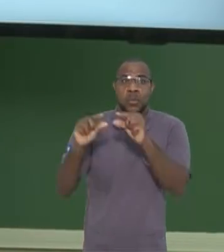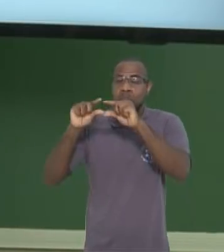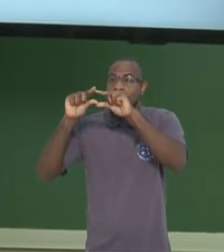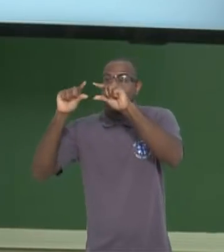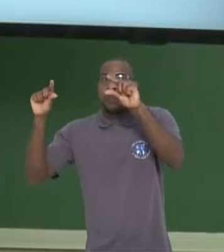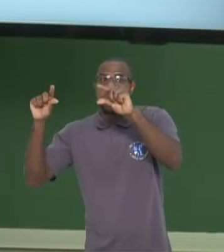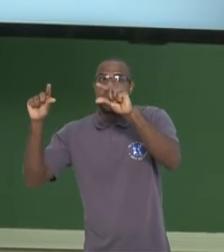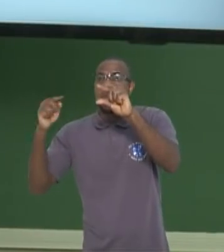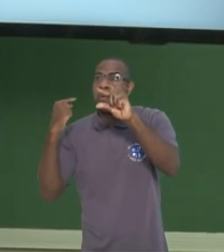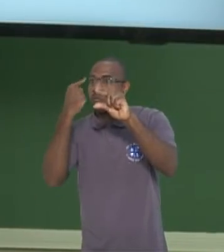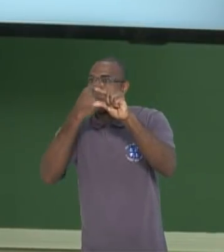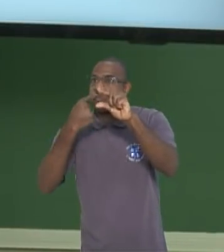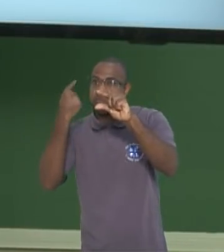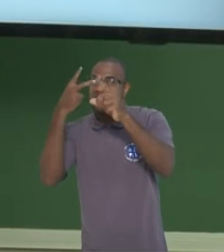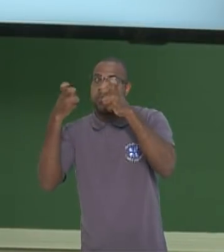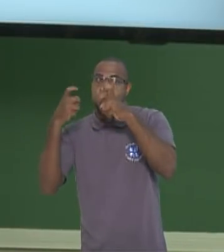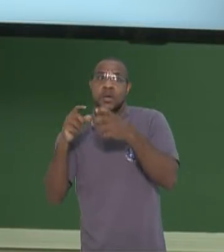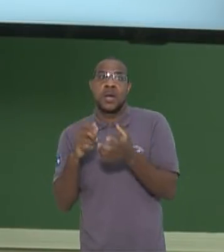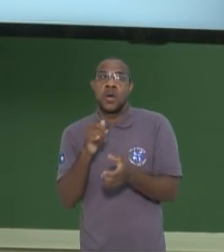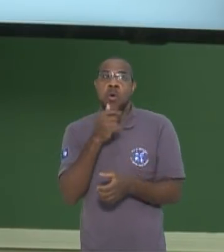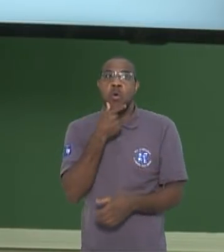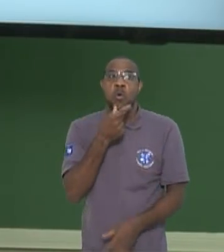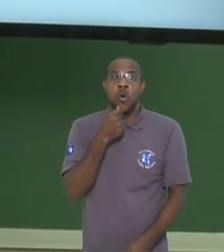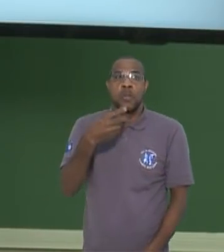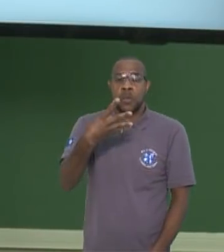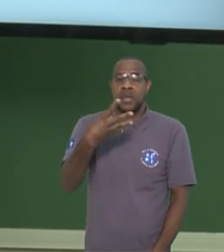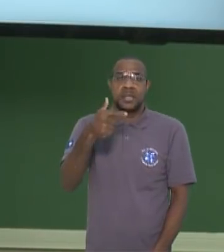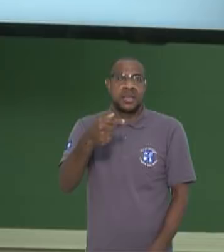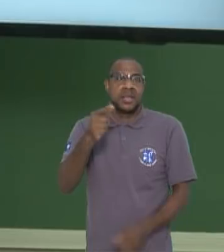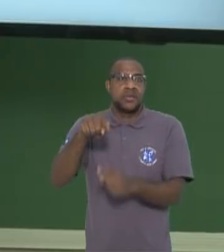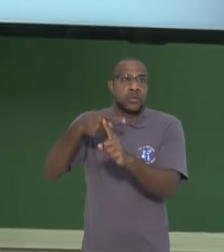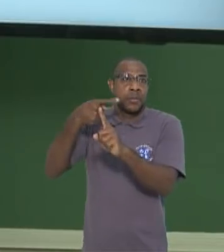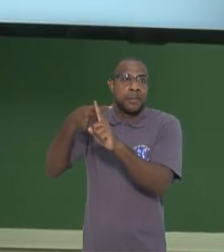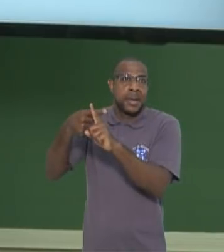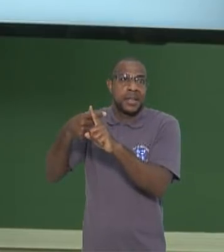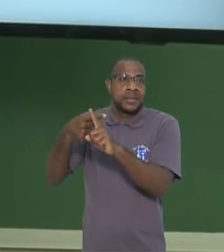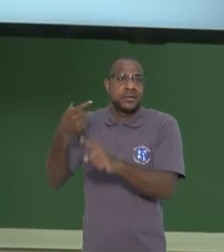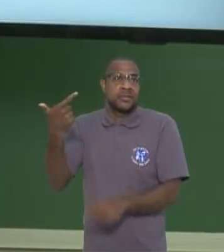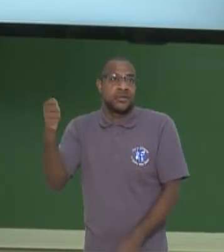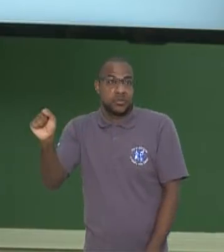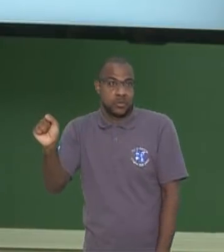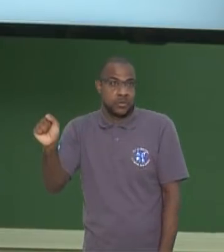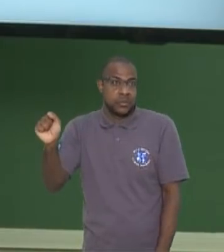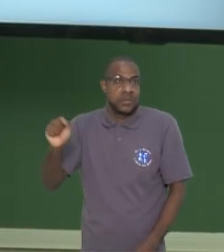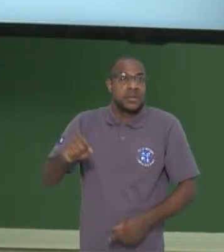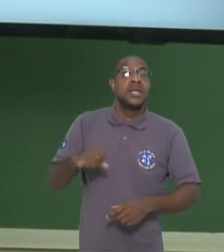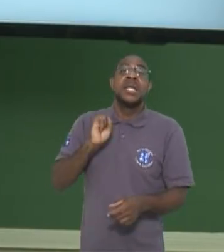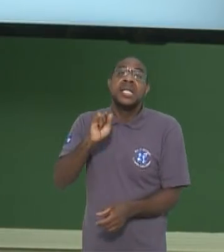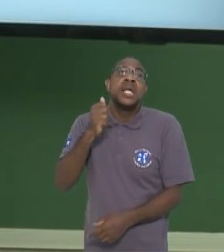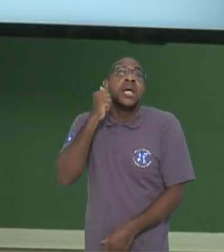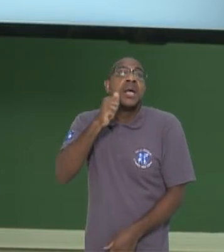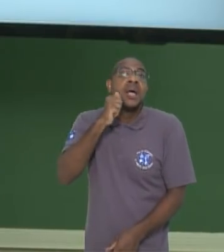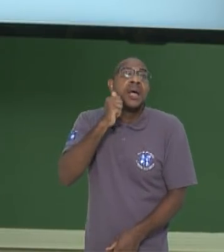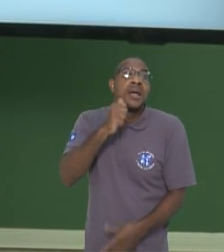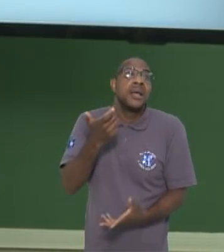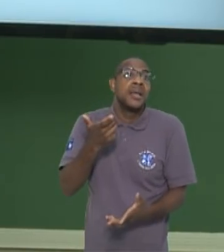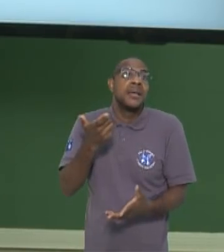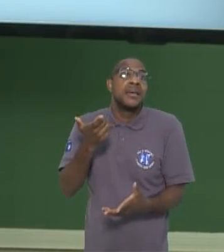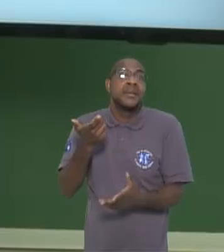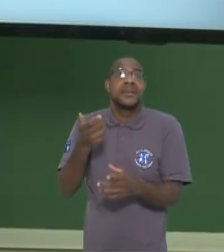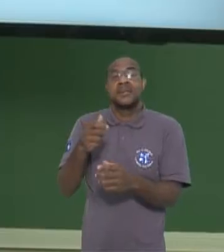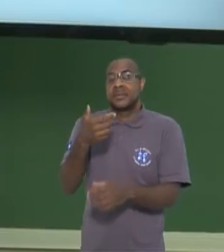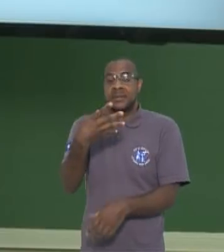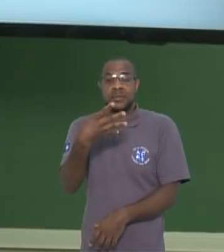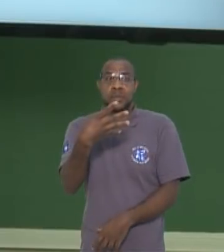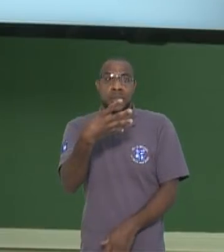Ó. Um homem, então, 47XY mais 18, que é o nosso caso da figura aqui. E se fosse uma mulher, 47XX